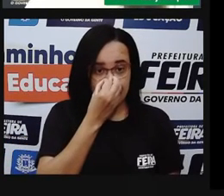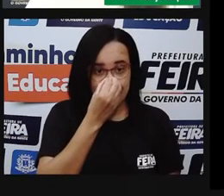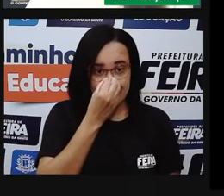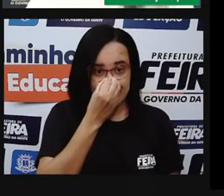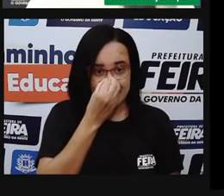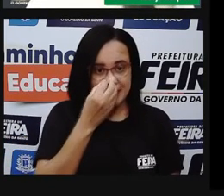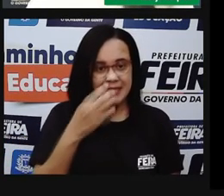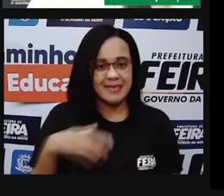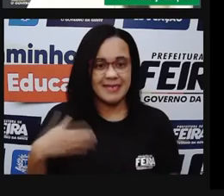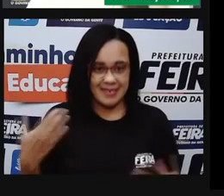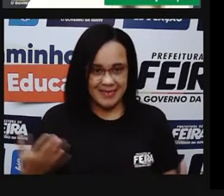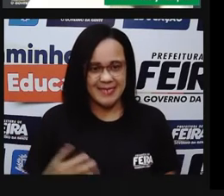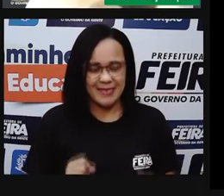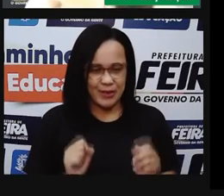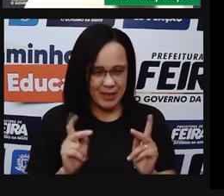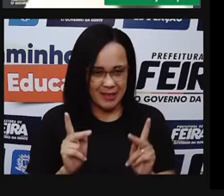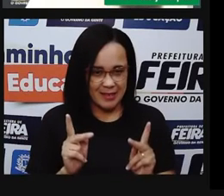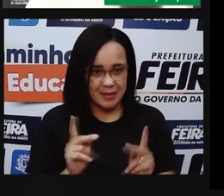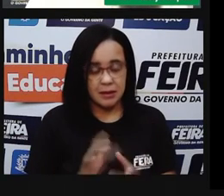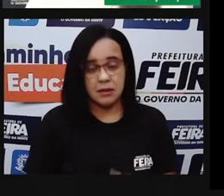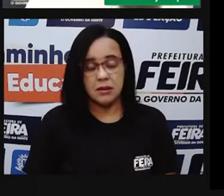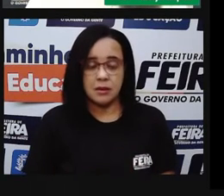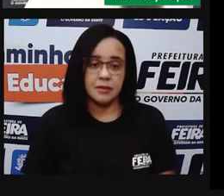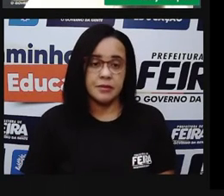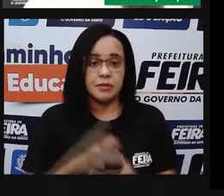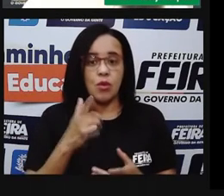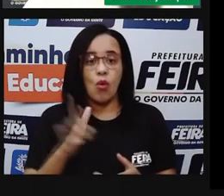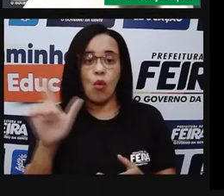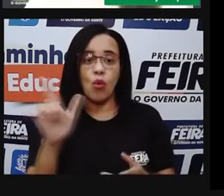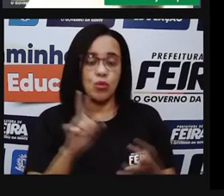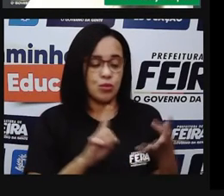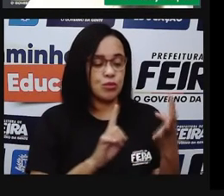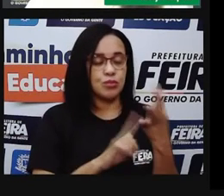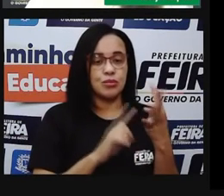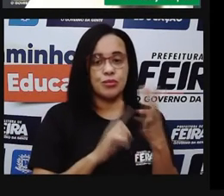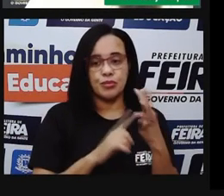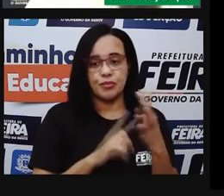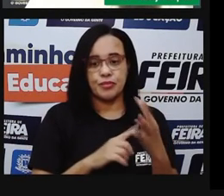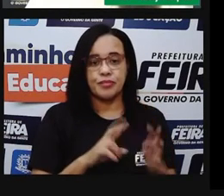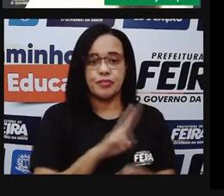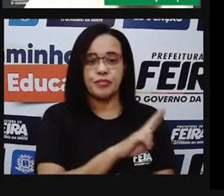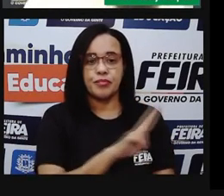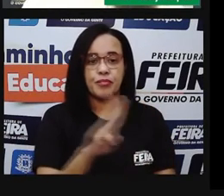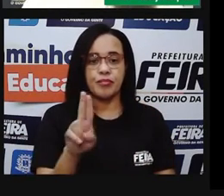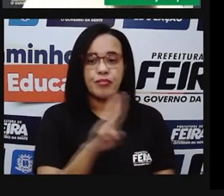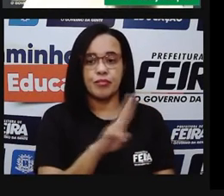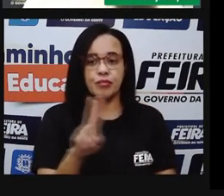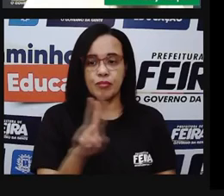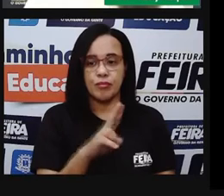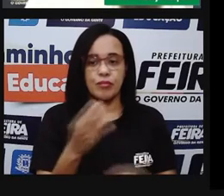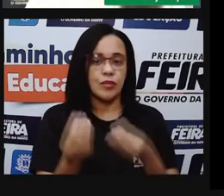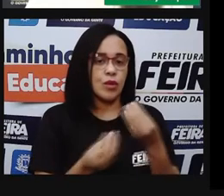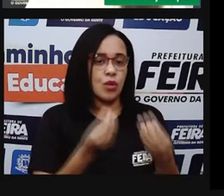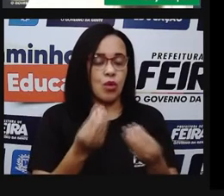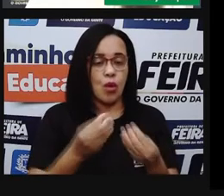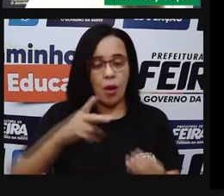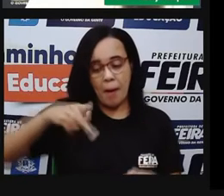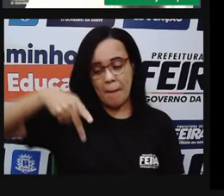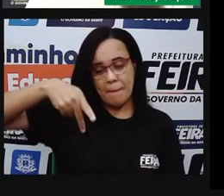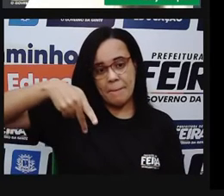palhaçada. Tá bom, gente? O outro nome que a gente vai ler, ó, perreó. Como é que a gente fala